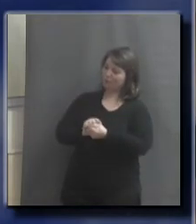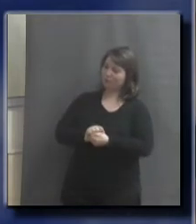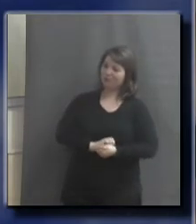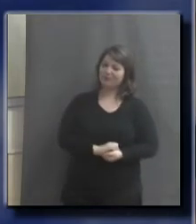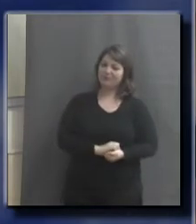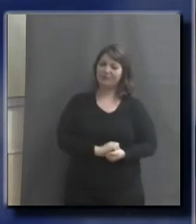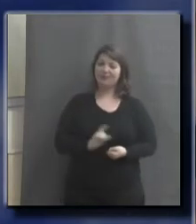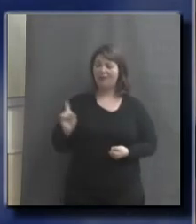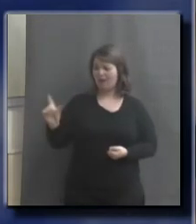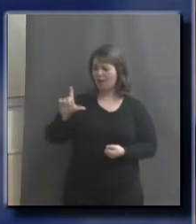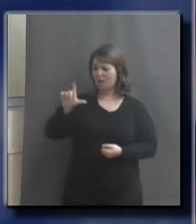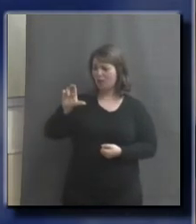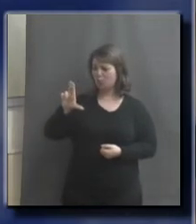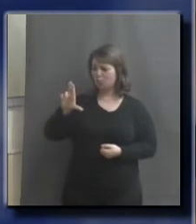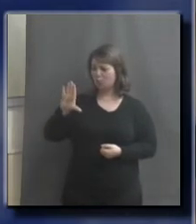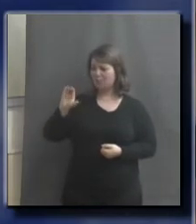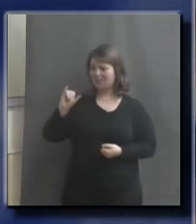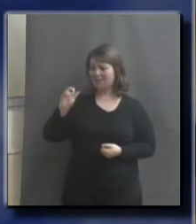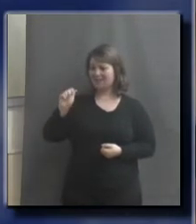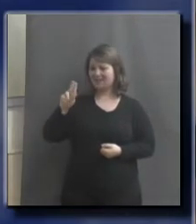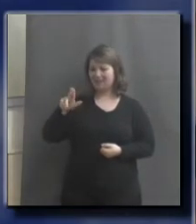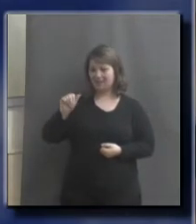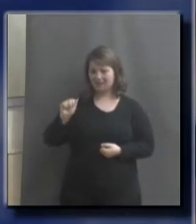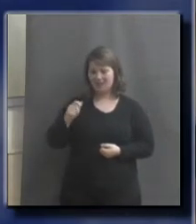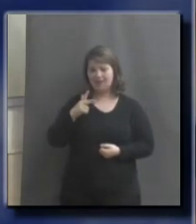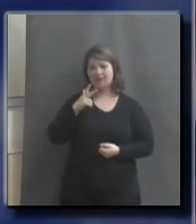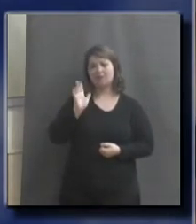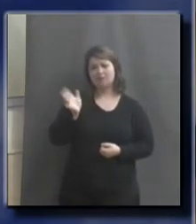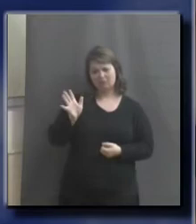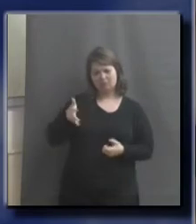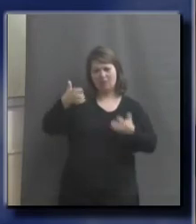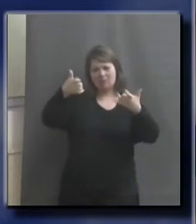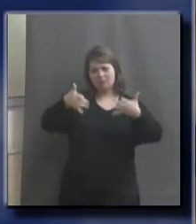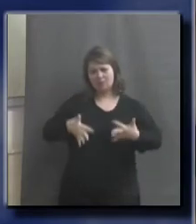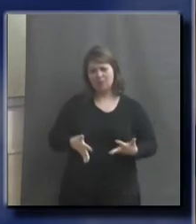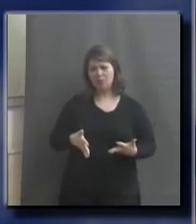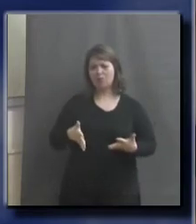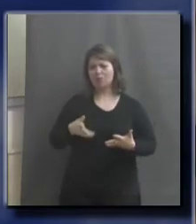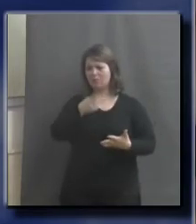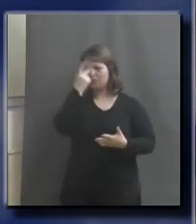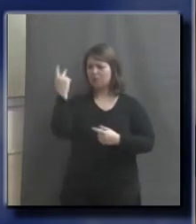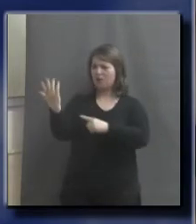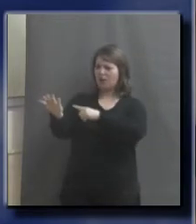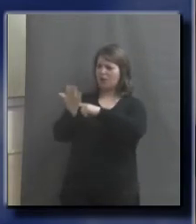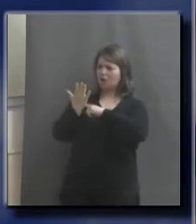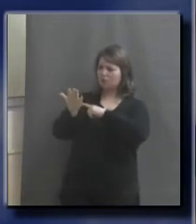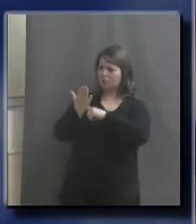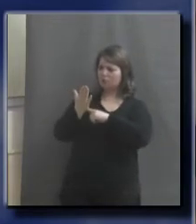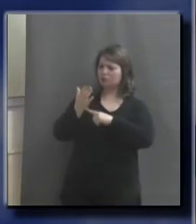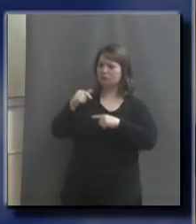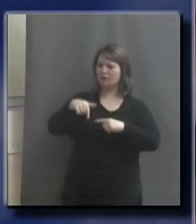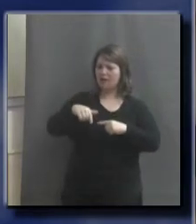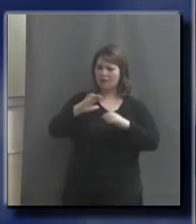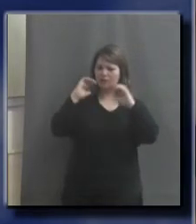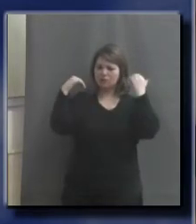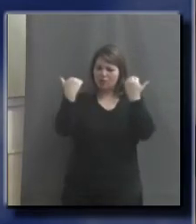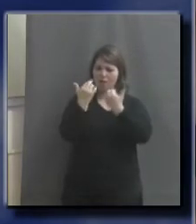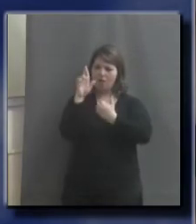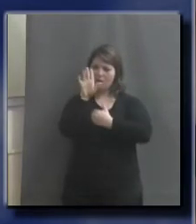A Luciana já falou do tema parcerias, né? Eu acho que o Conselho Federal de Psicologia